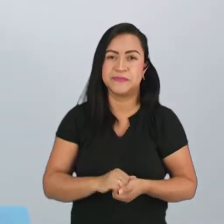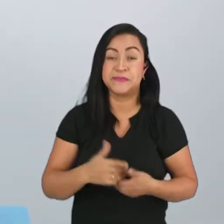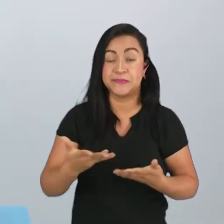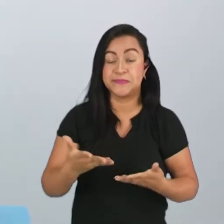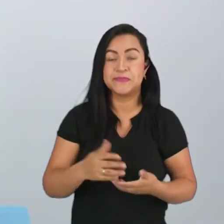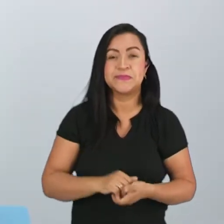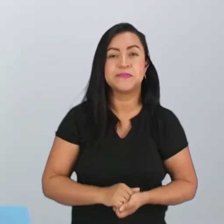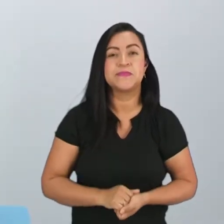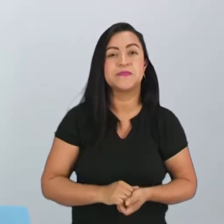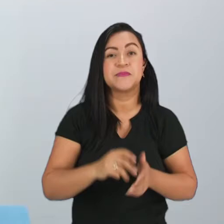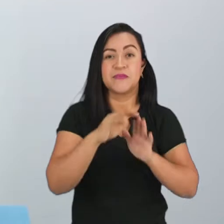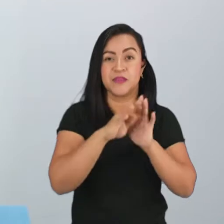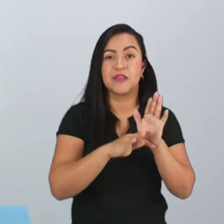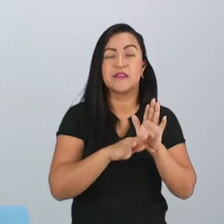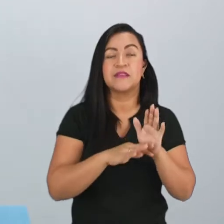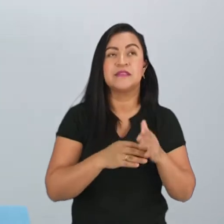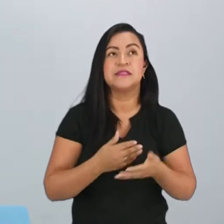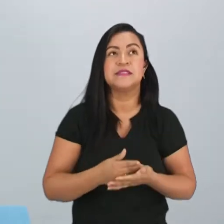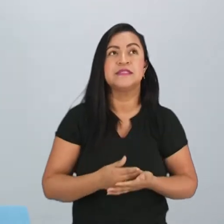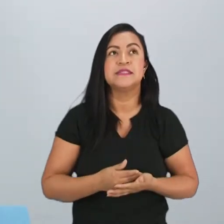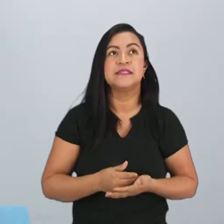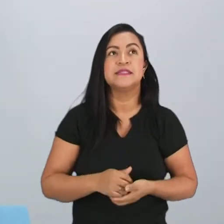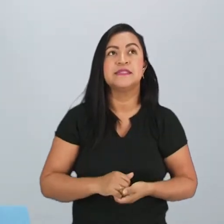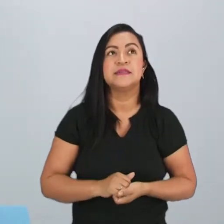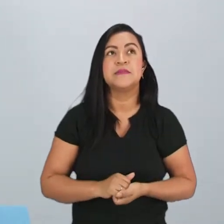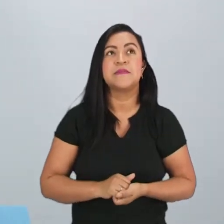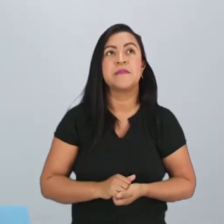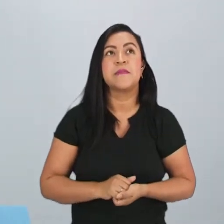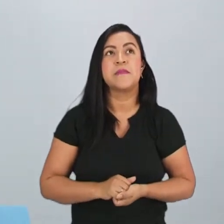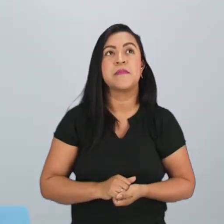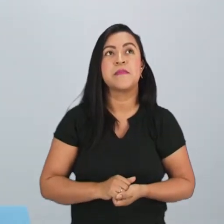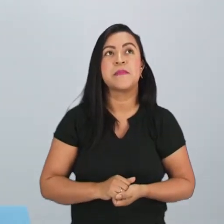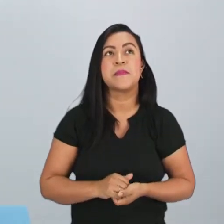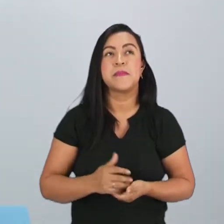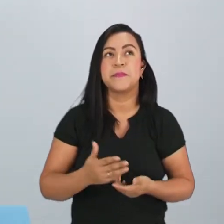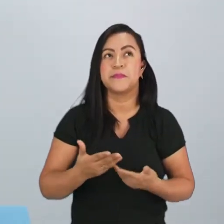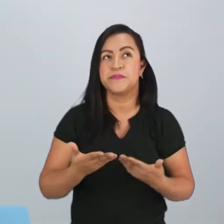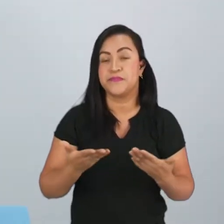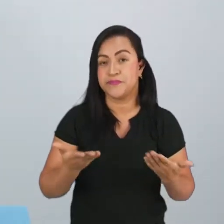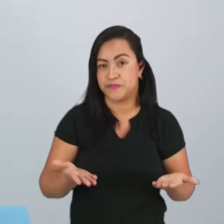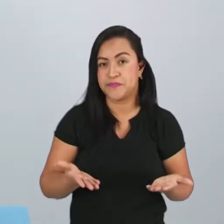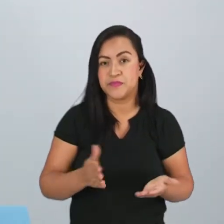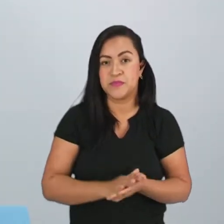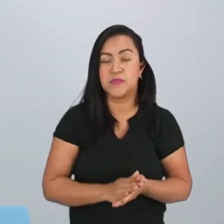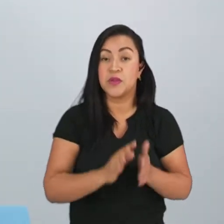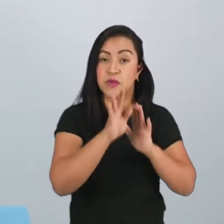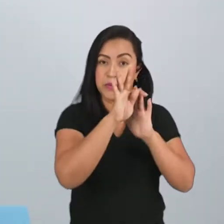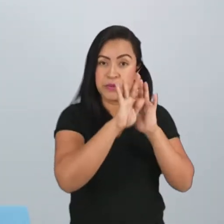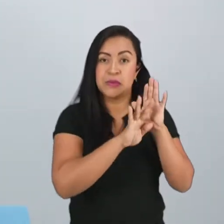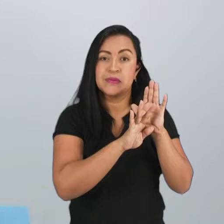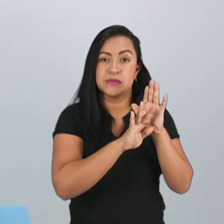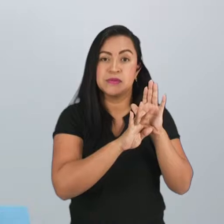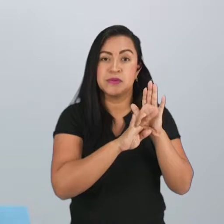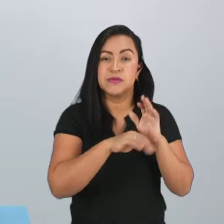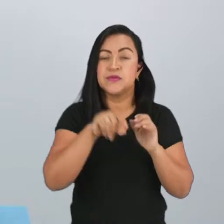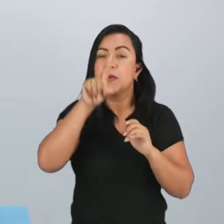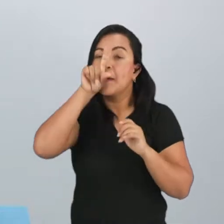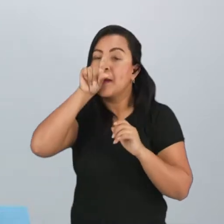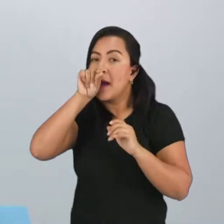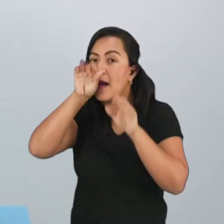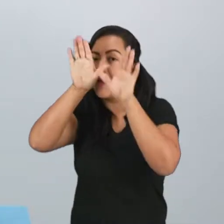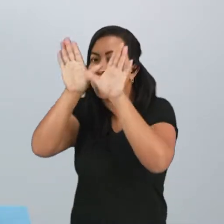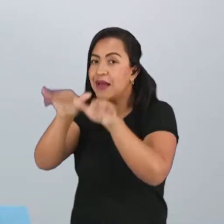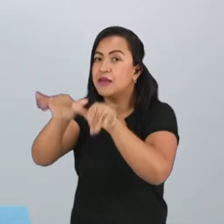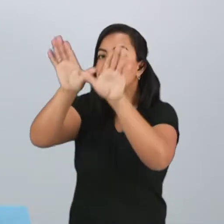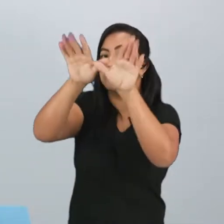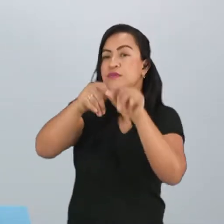Dessa daqui. Não nem escrevi. Agora que eu vi a minha plaquinha. Então, ó, de acordo com o texto, as andorinhas pontilham o